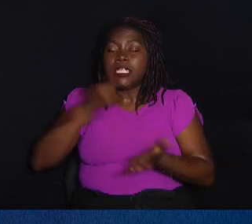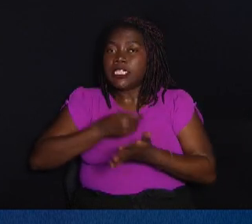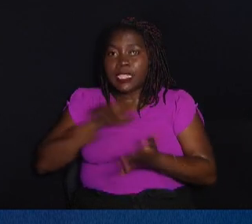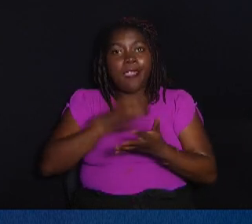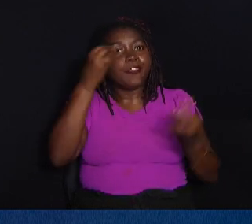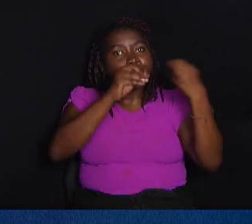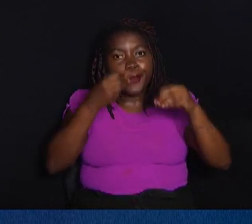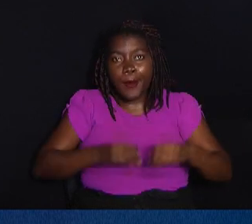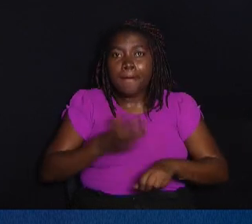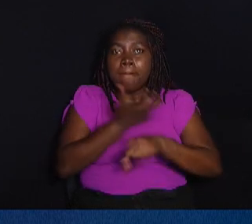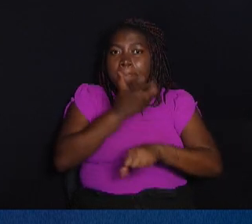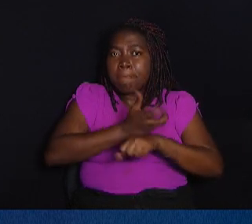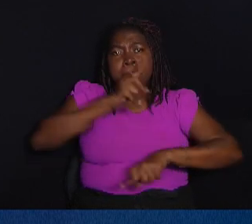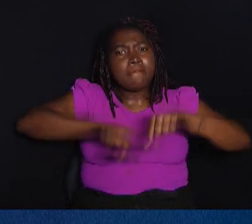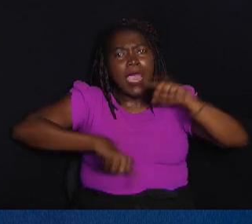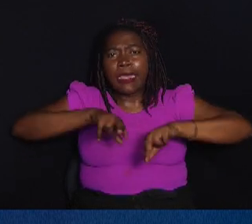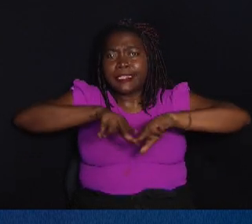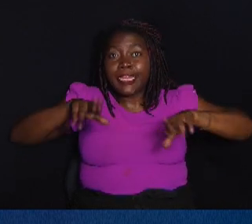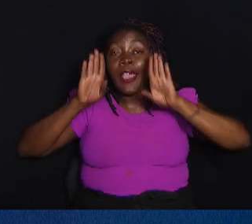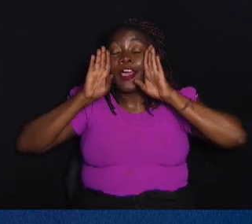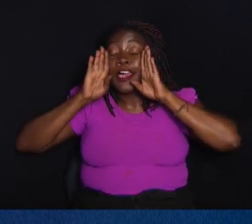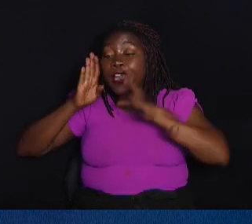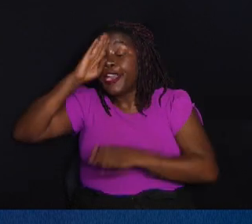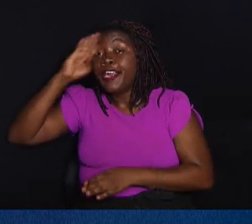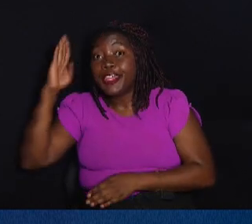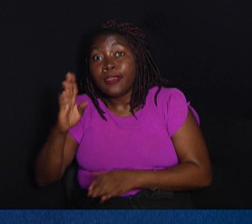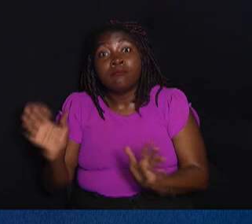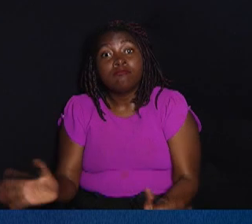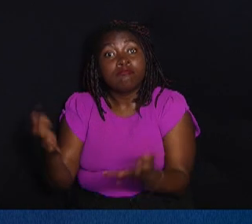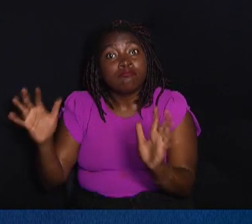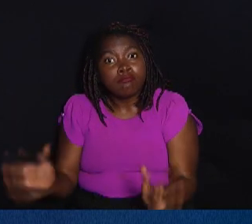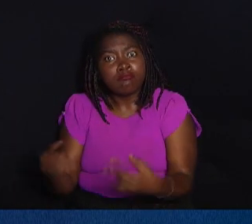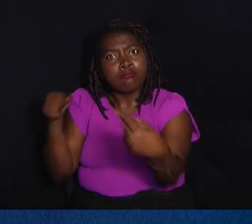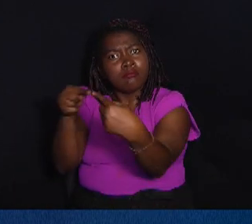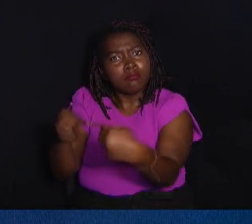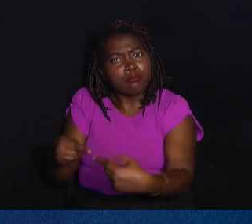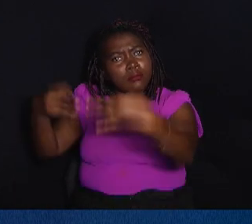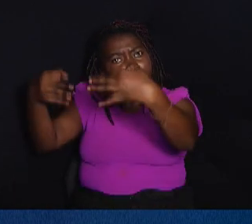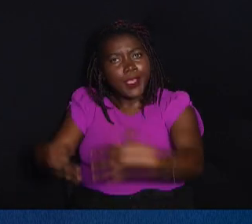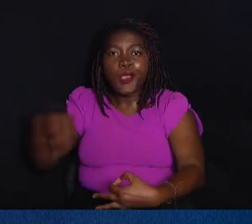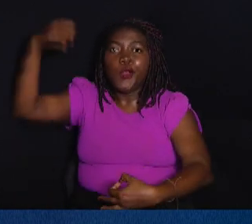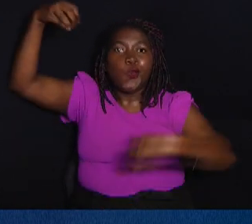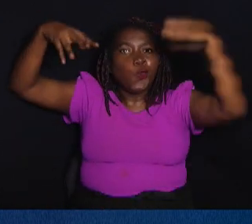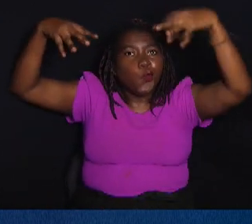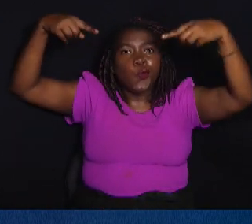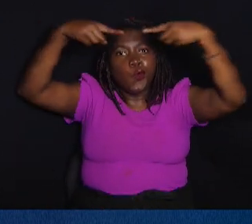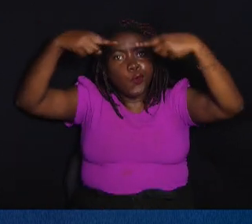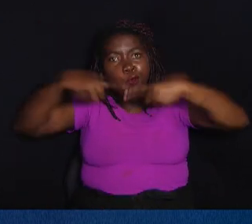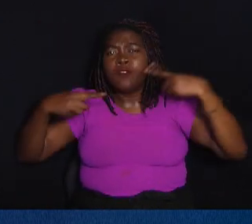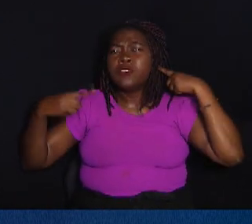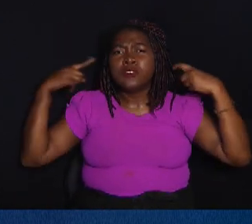com materiais e dispositivos destinados a oferecer estímulos sensoriais adequados tais como luzes ajustáveis sons